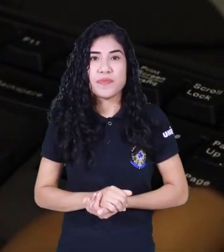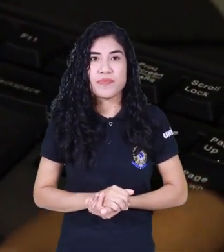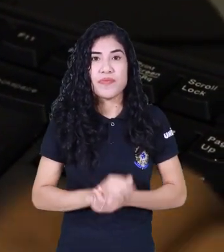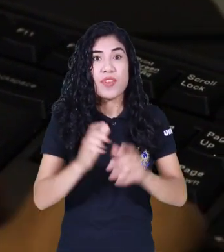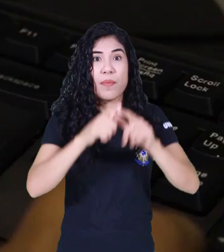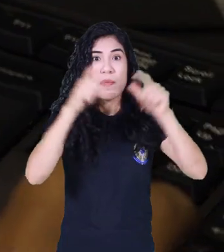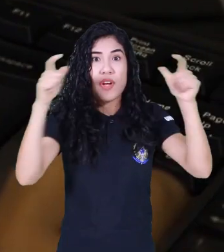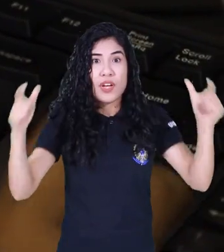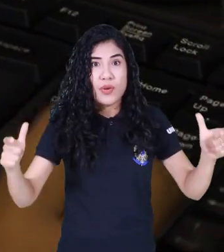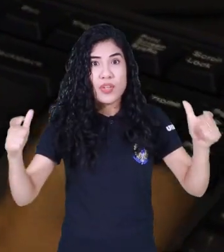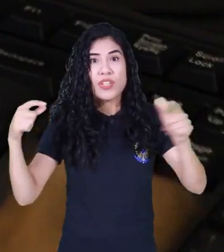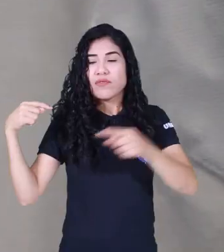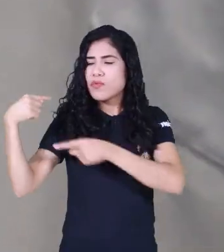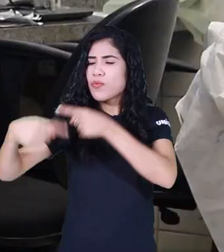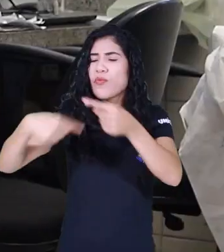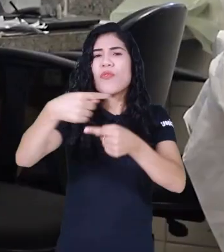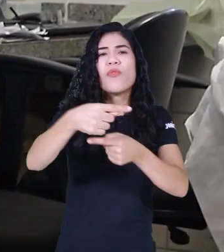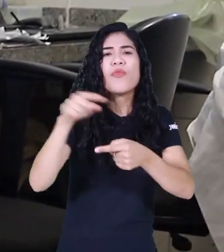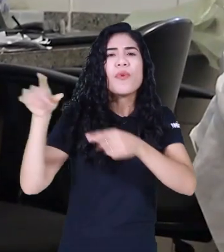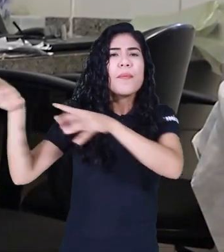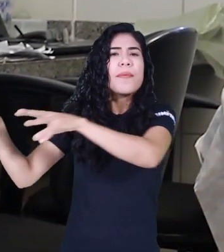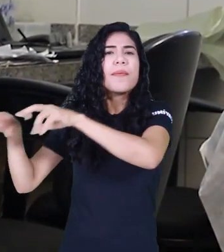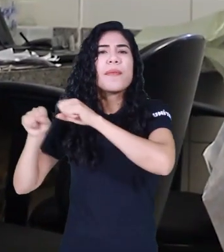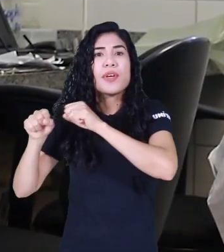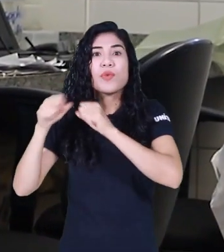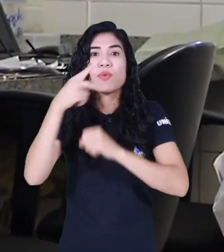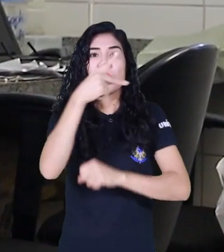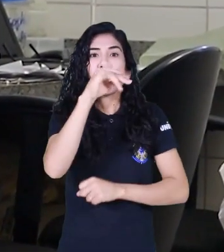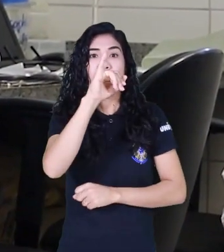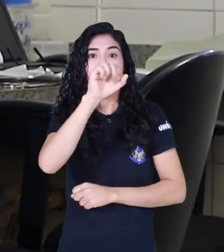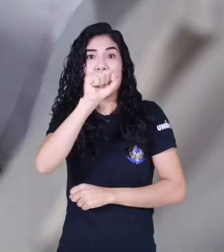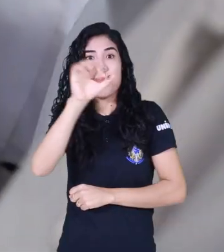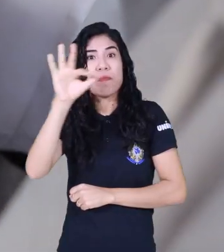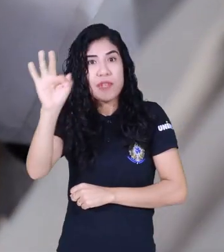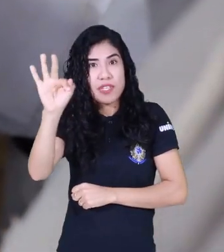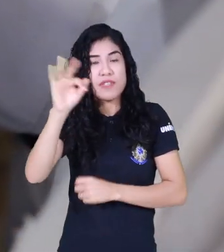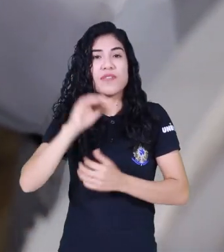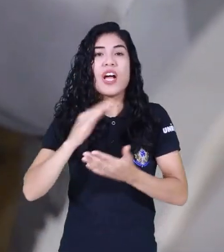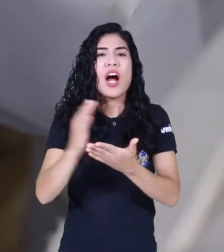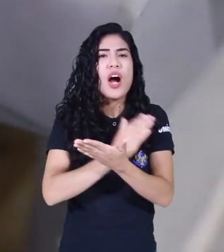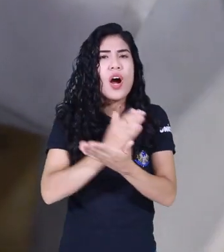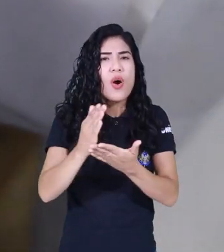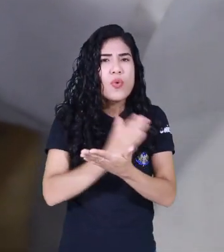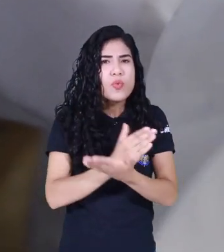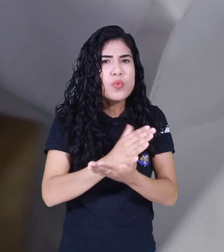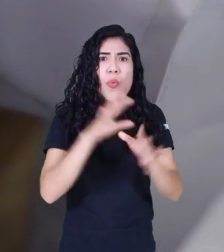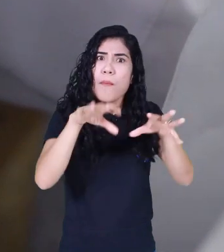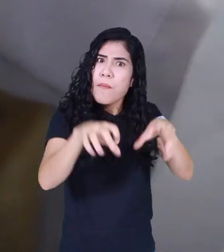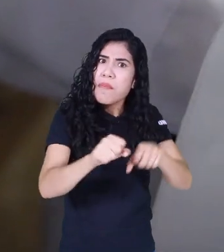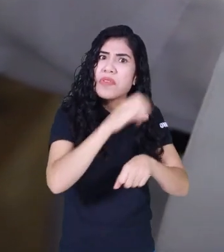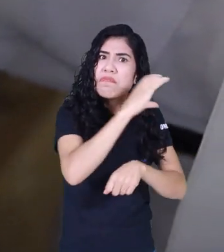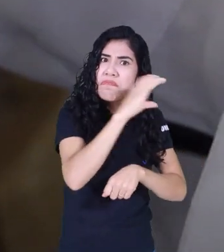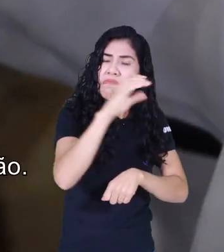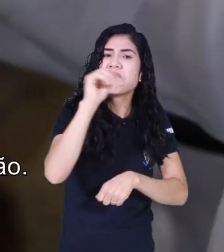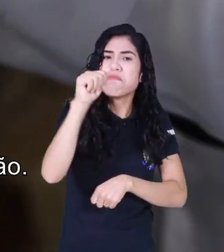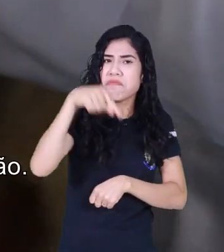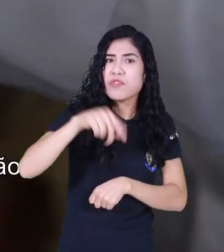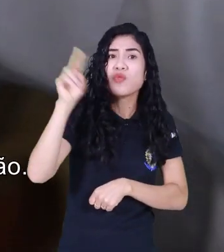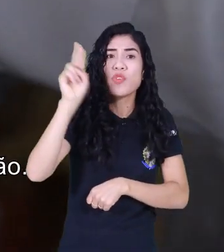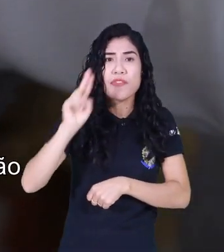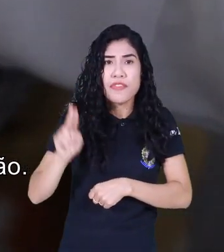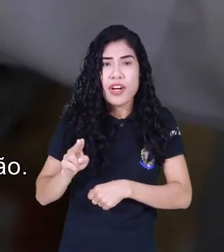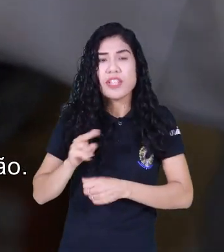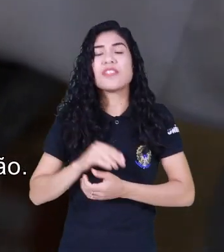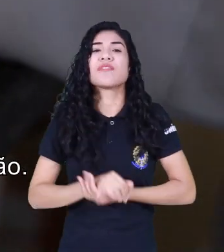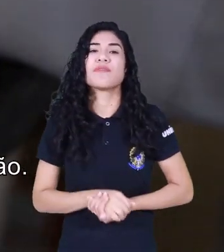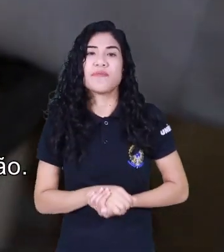material vem do projeto de integração do Rio São Francisco, o PISF. Alguns são provenientes de coletas no próprio campus de Ciências Agrárias da Univasf, pois fazem parte